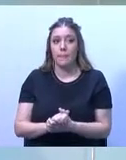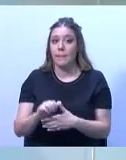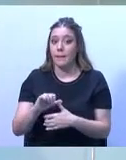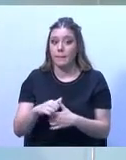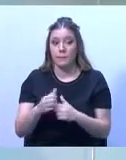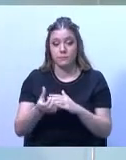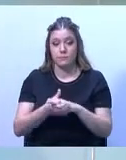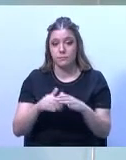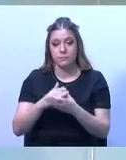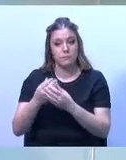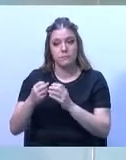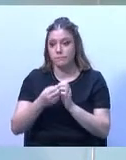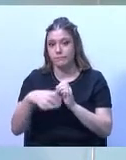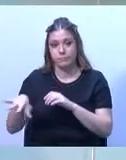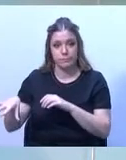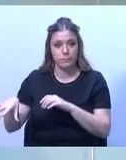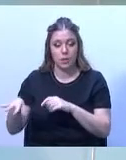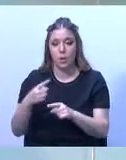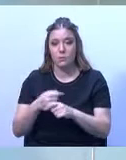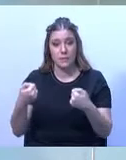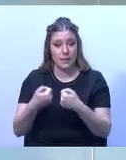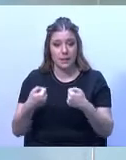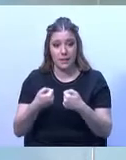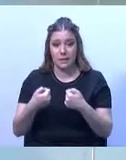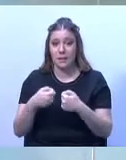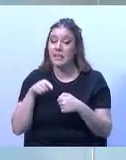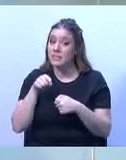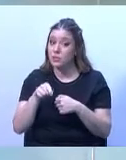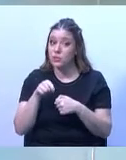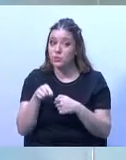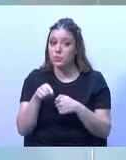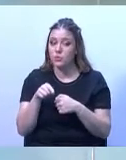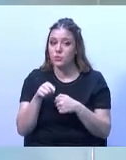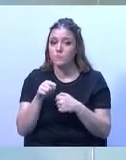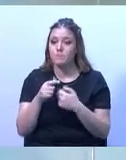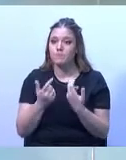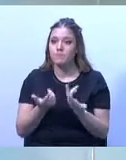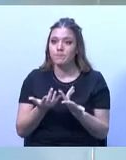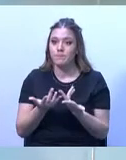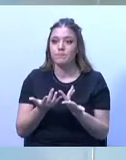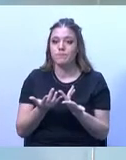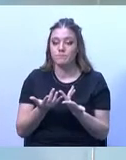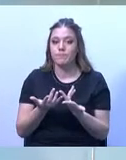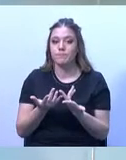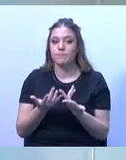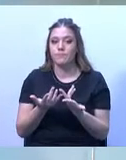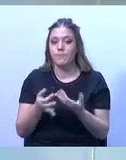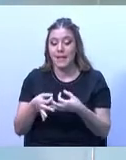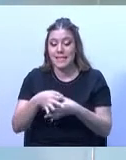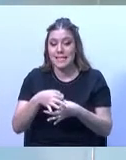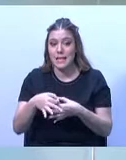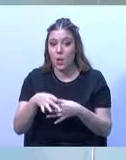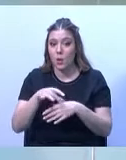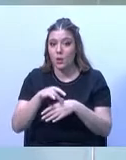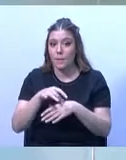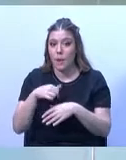soquetes, porque mousse ou licra são fibras, portanto, sintéticas, que reagem com as células da nossa